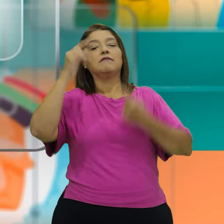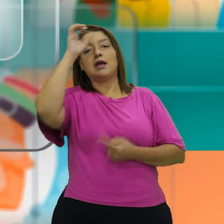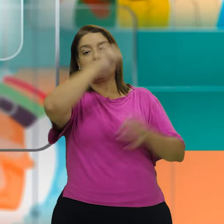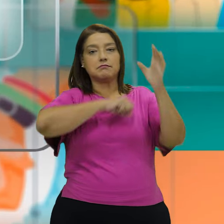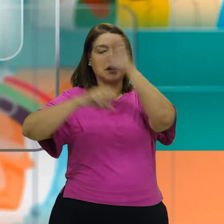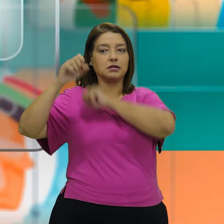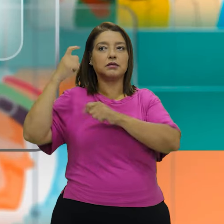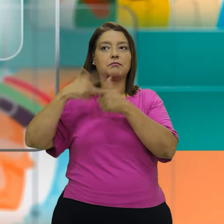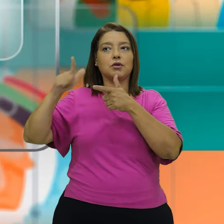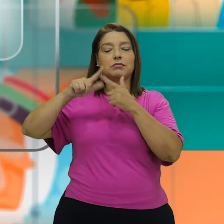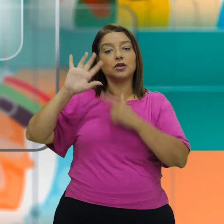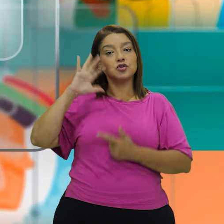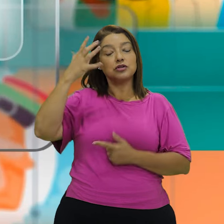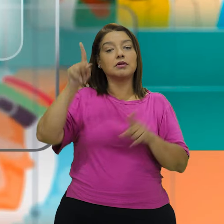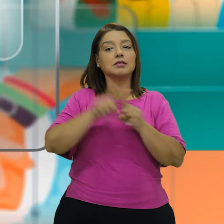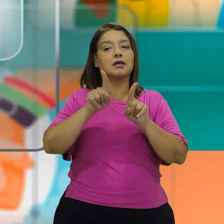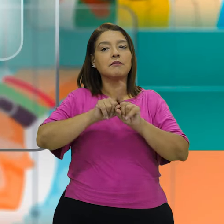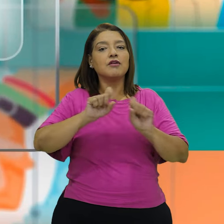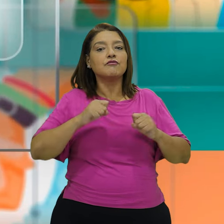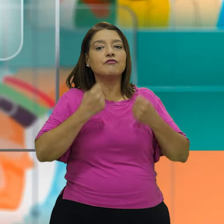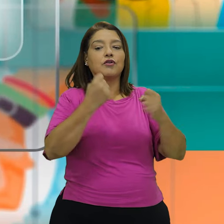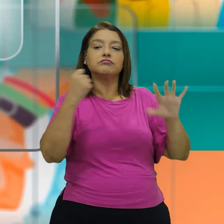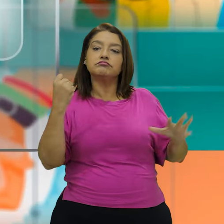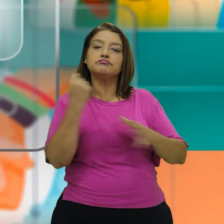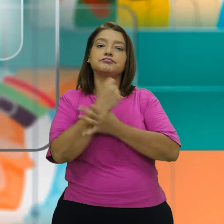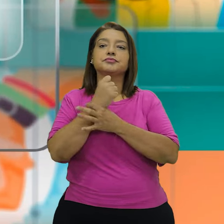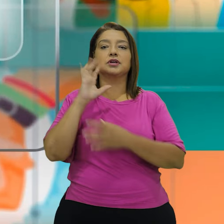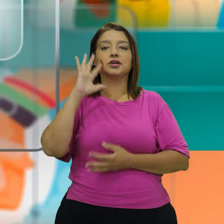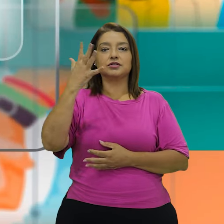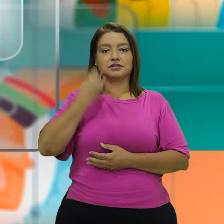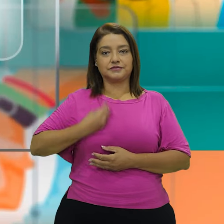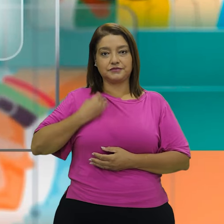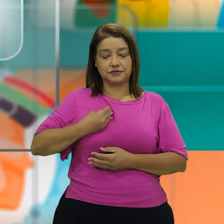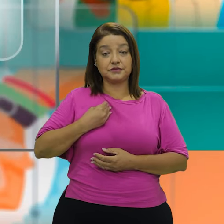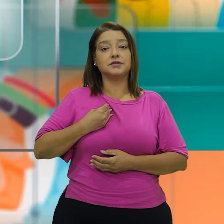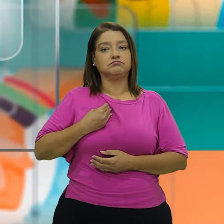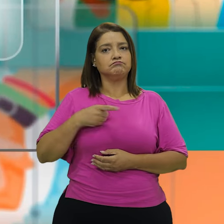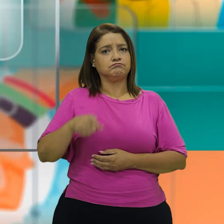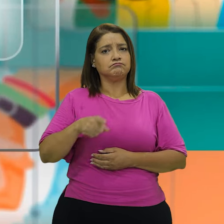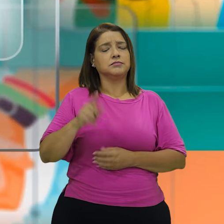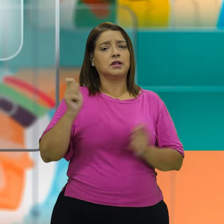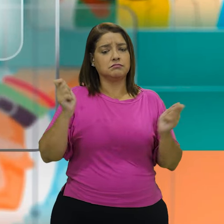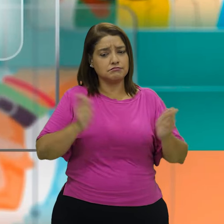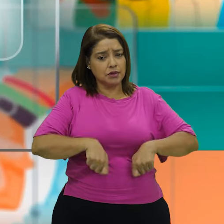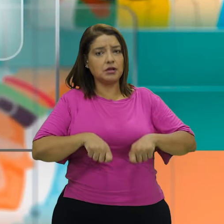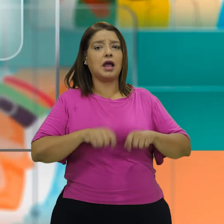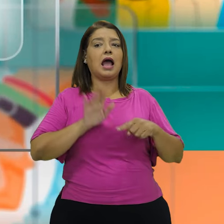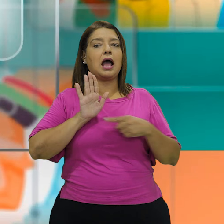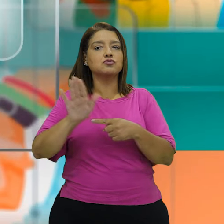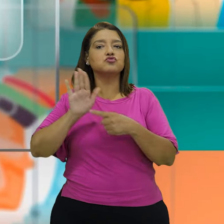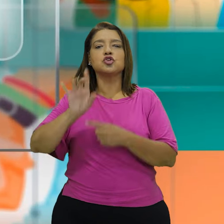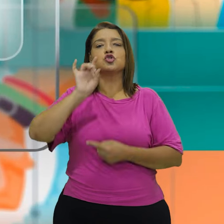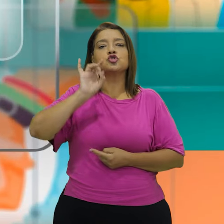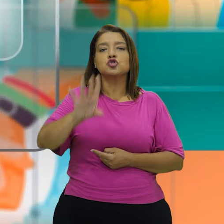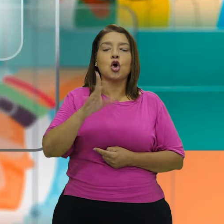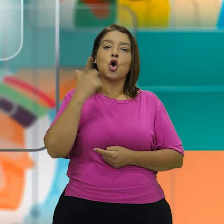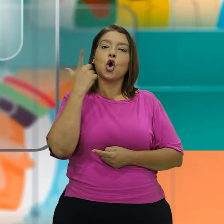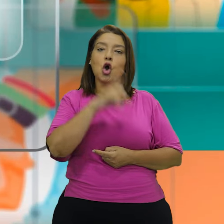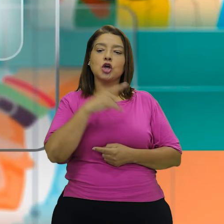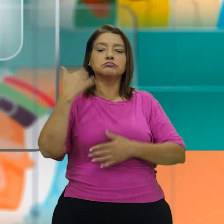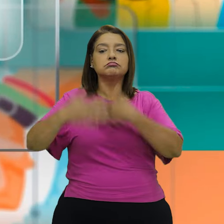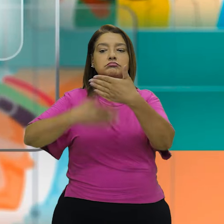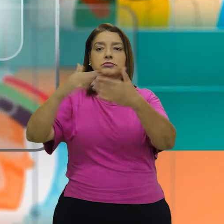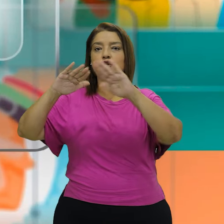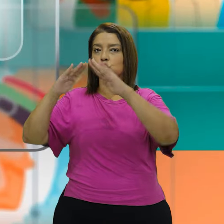e fortalecem suas habilidades de tomada de decisão. Essas competências não apenas contribuem para um